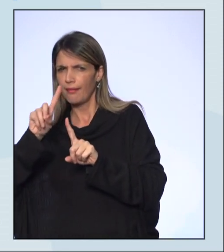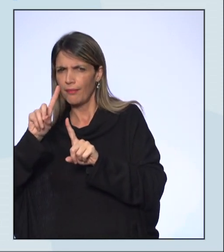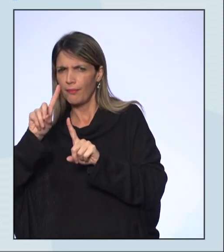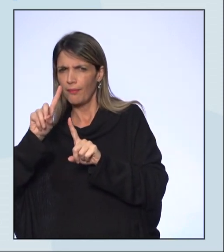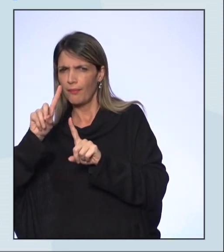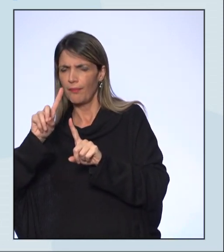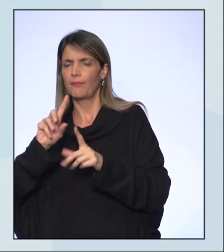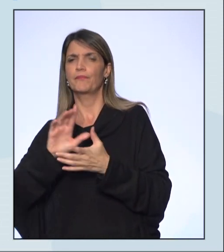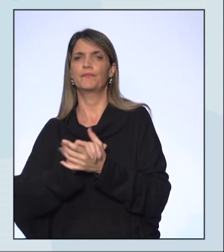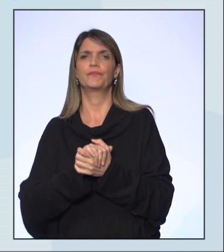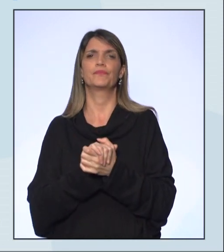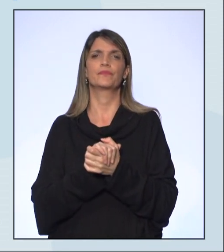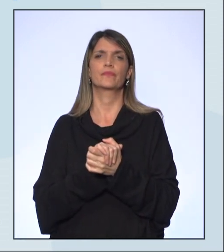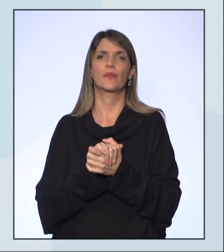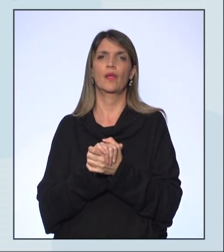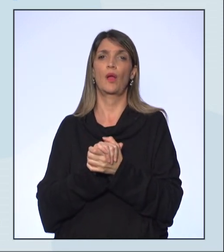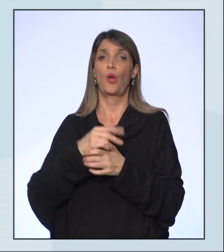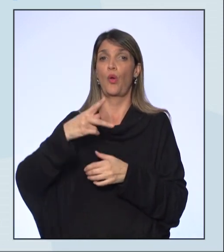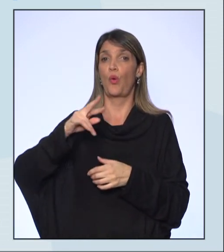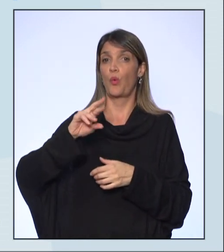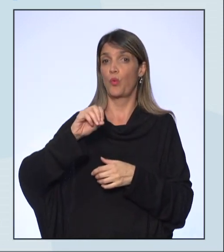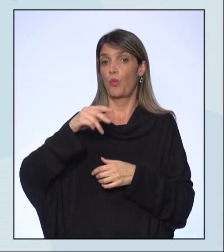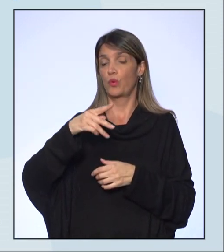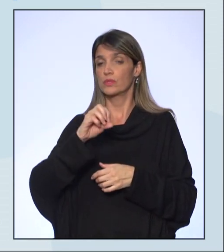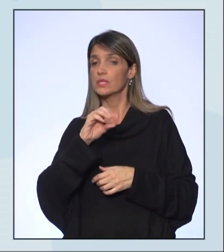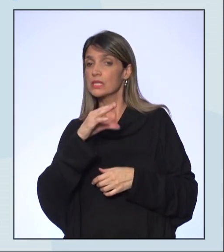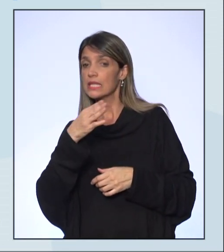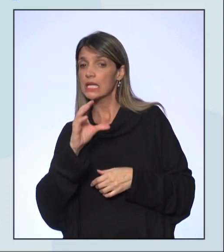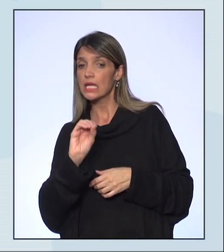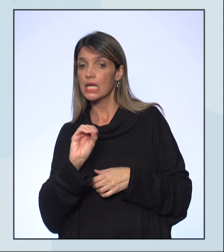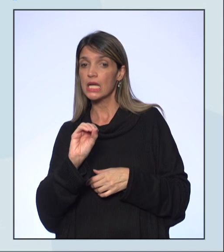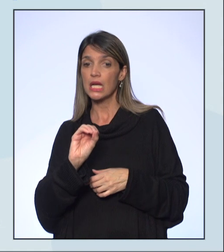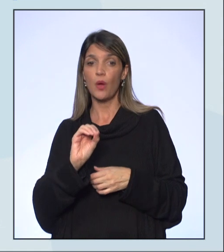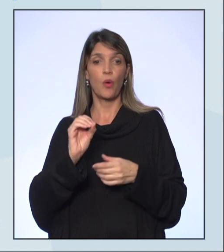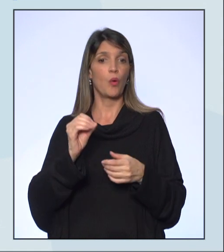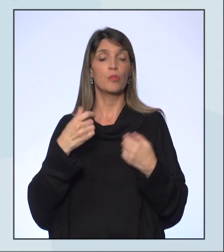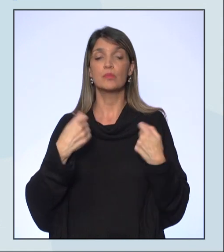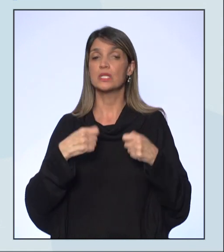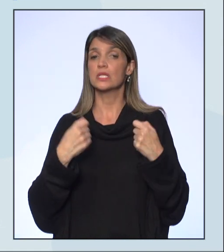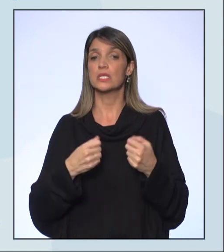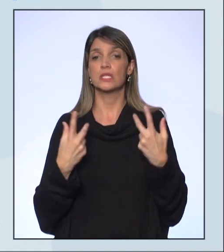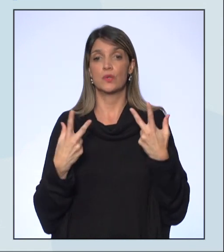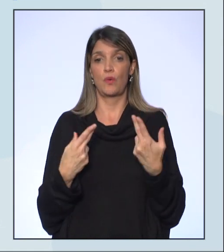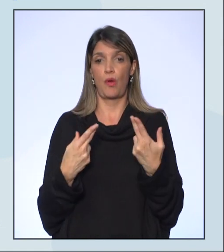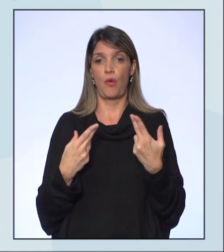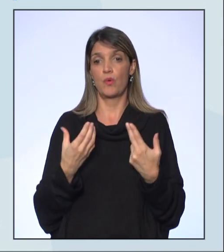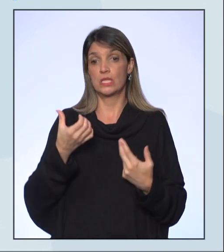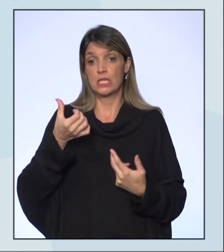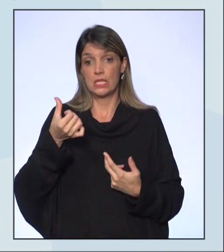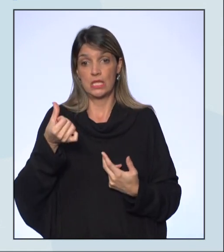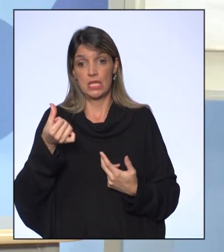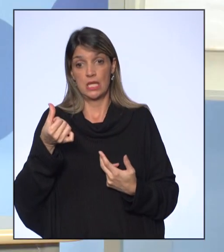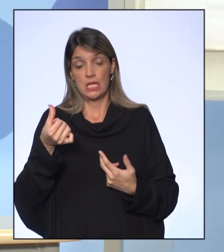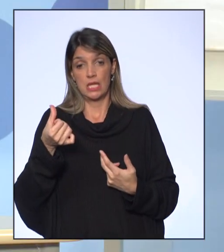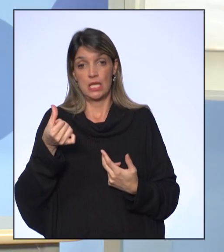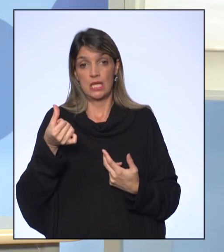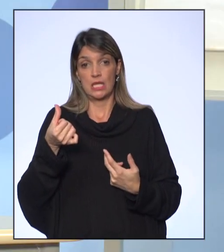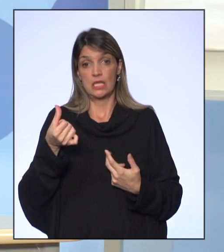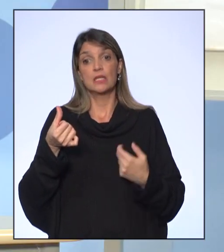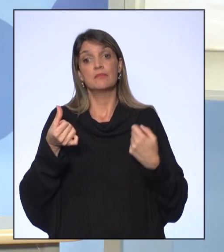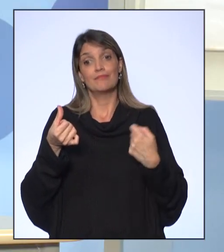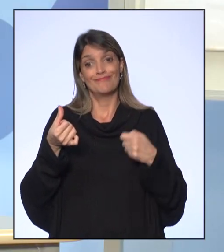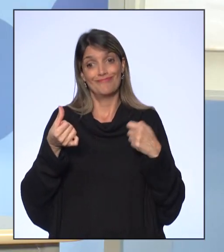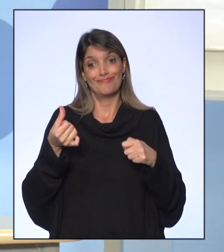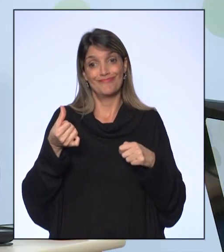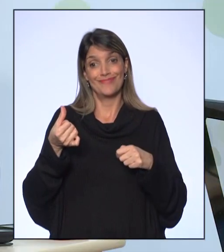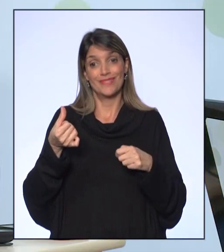são Proporcionais, proporcionais, o outro tem que seguir o mesmo raciocínio. Isso, se você tem 6, o outro valor, obrigatoriamente... Também tem que ser a